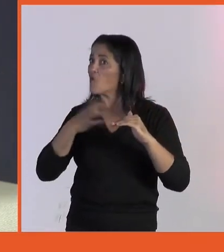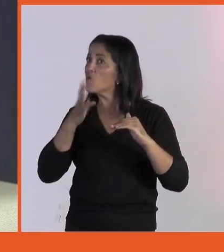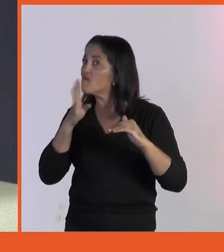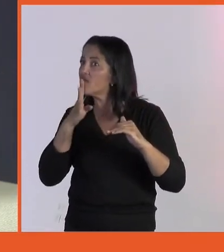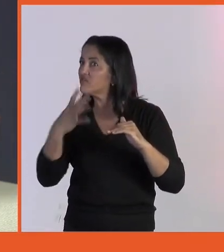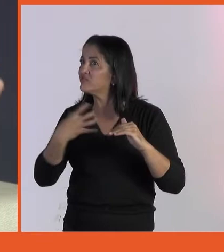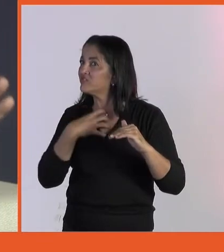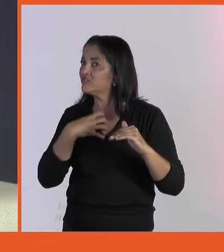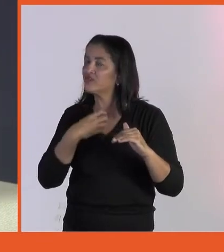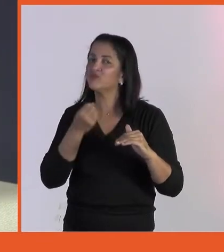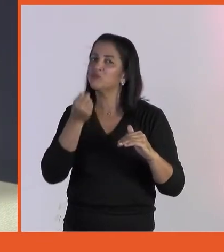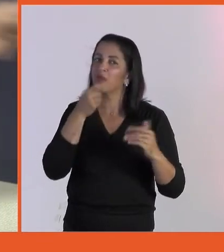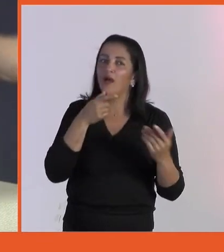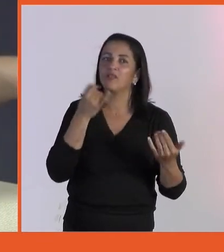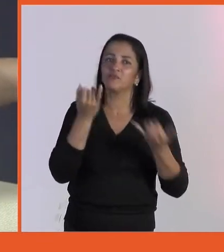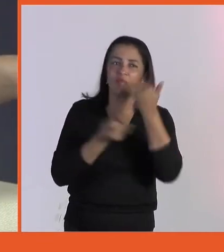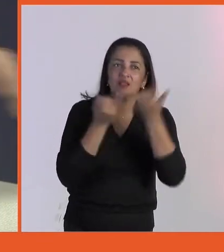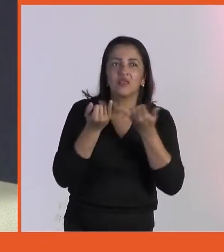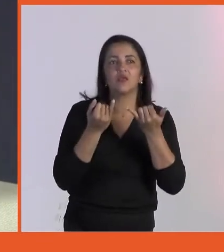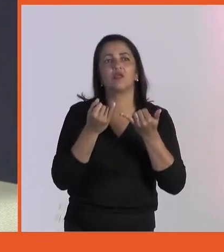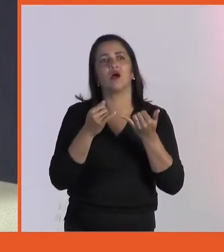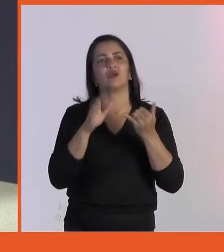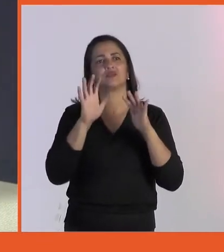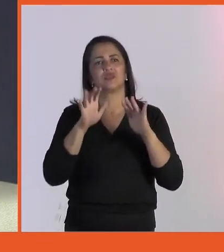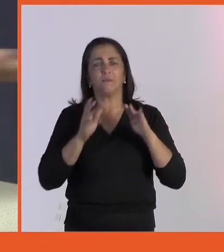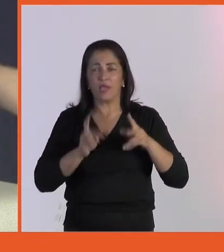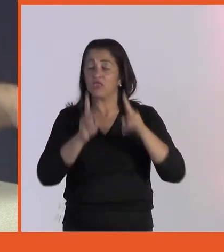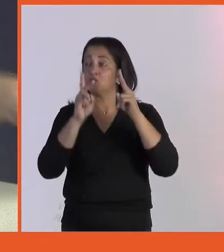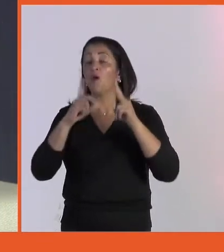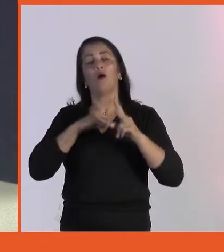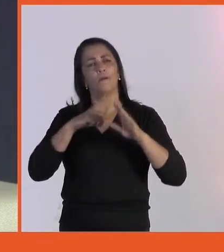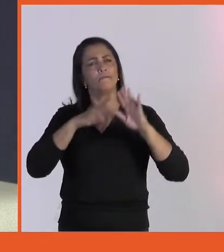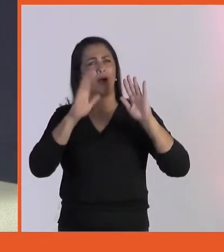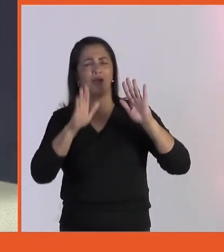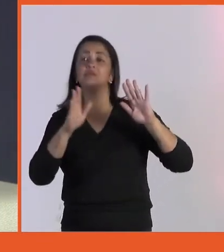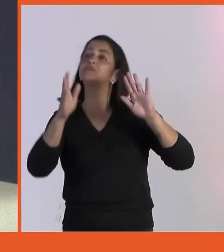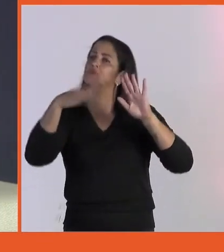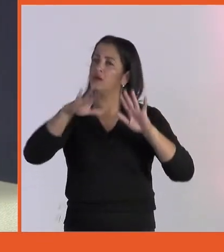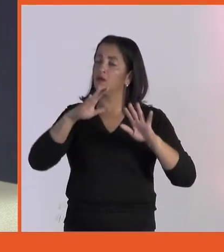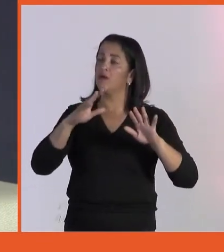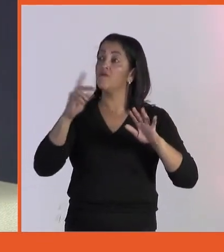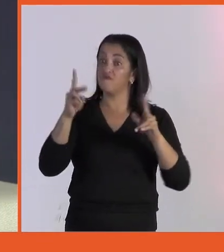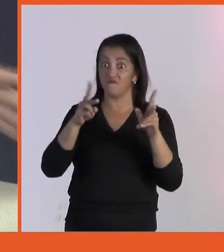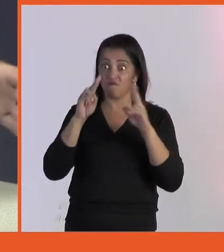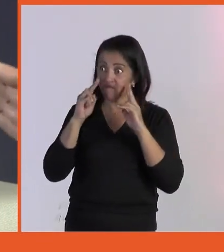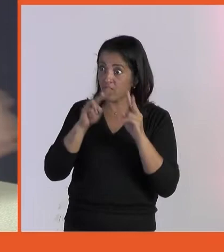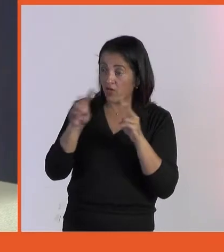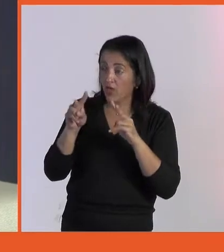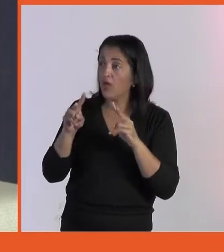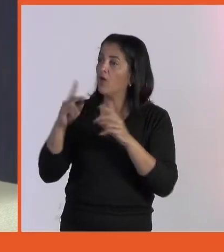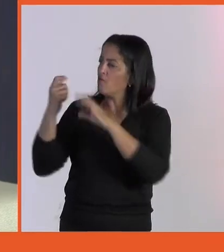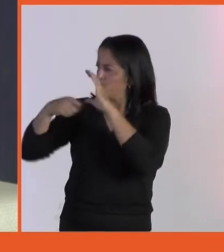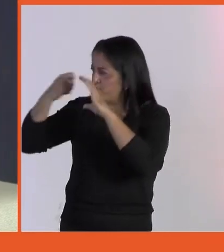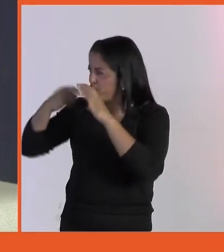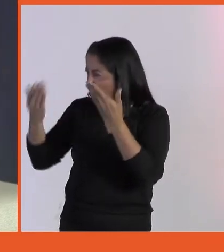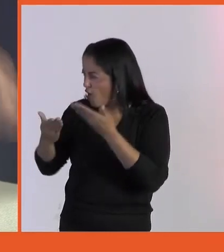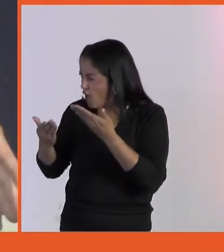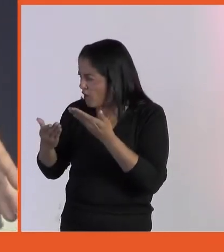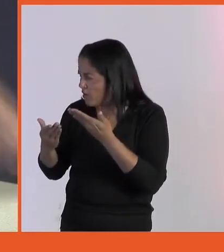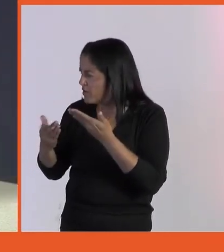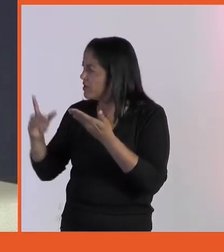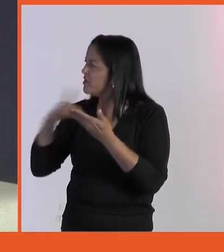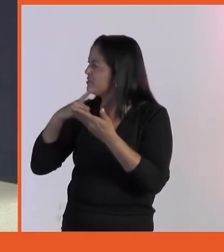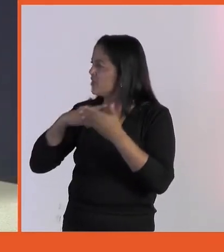muito passivo. Então, ele assiste, fecha e vai embora. Vê o story, vai embora. Vê o feed, vai embora. Cara, pedir